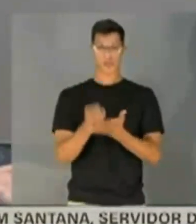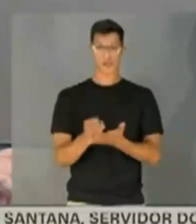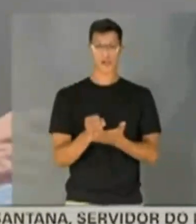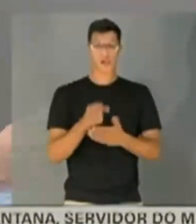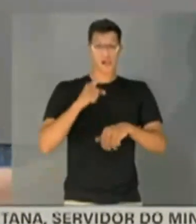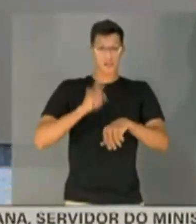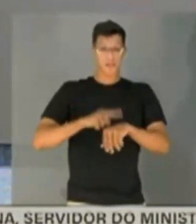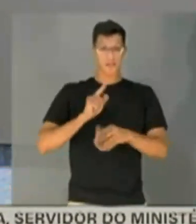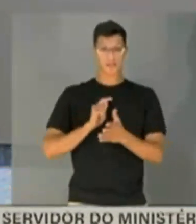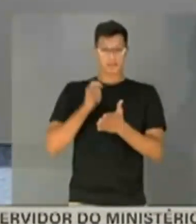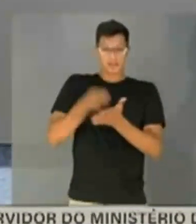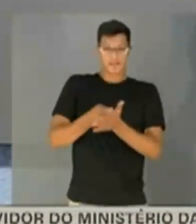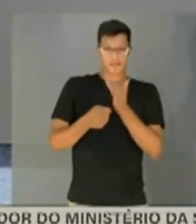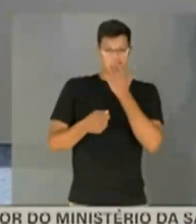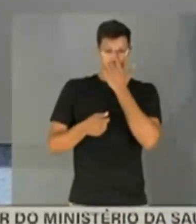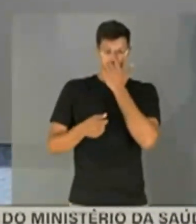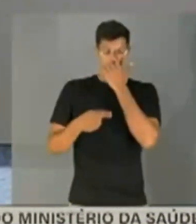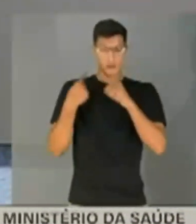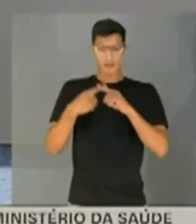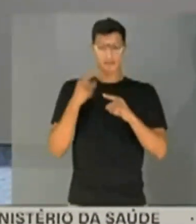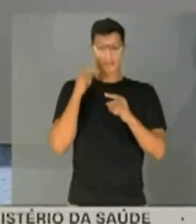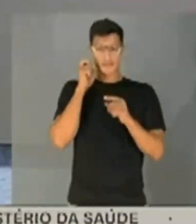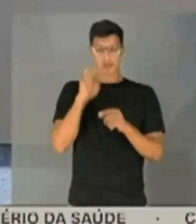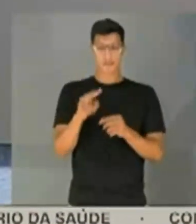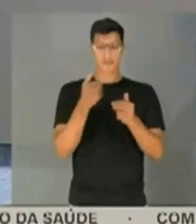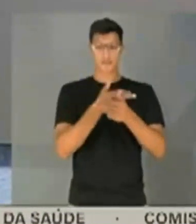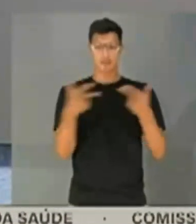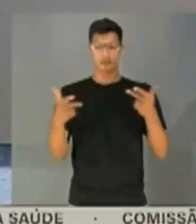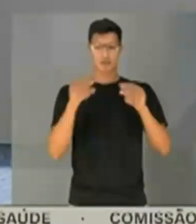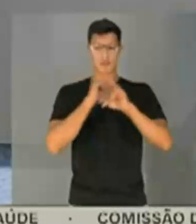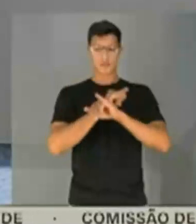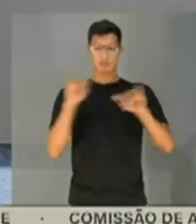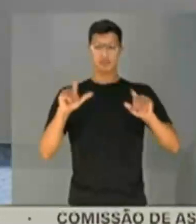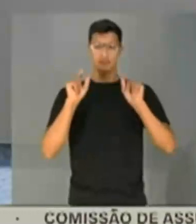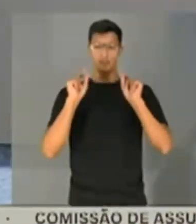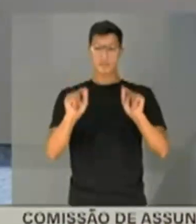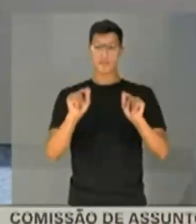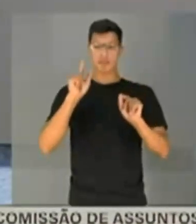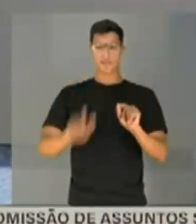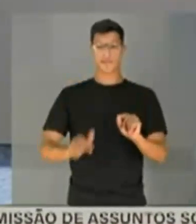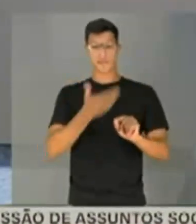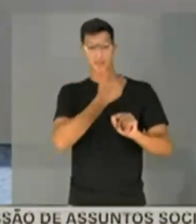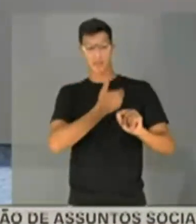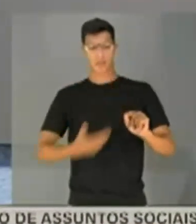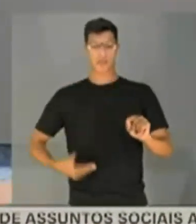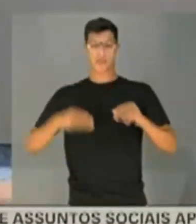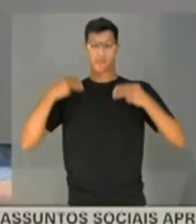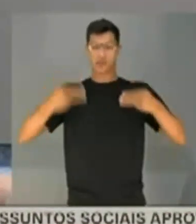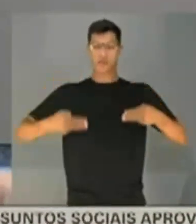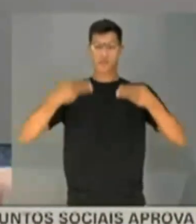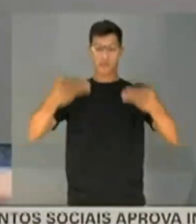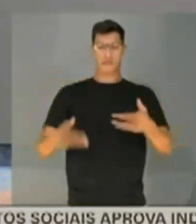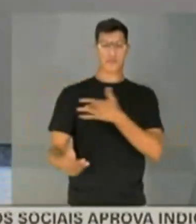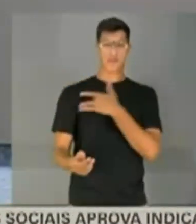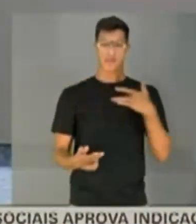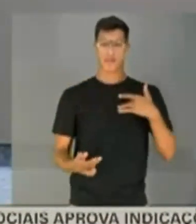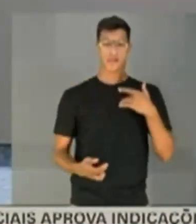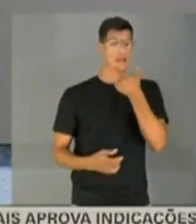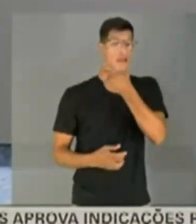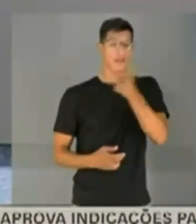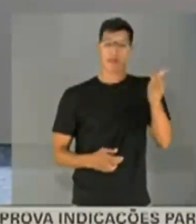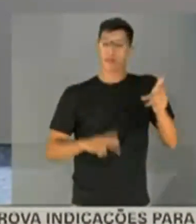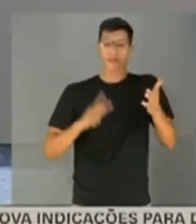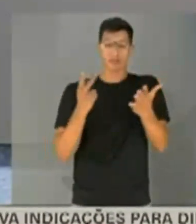na hora do pagamento. Porque, veja bem, uma das coisas que eu frisei aqui é a questão da governança do Ministério da Saúde. Não